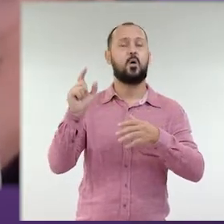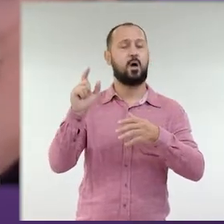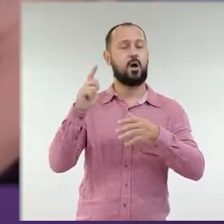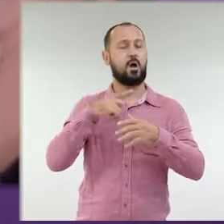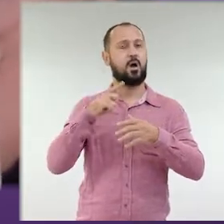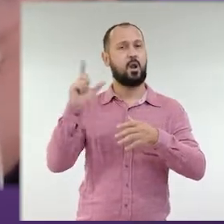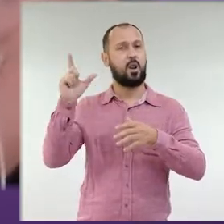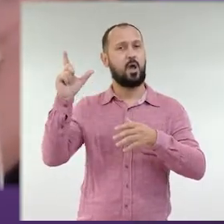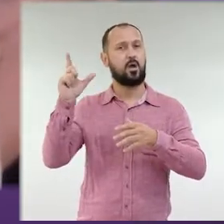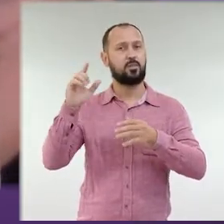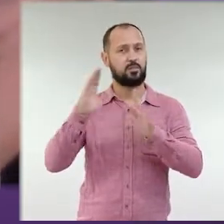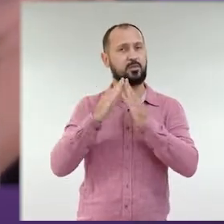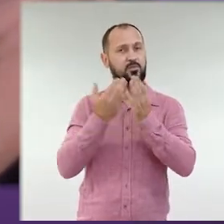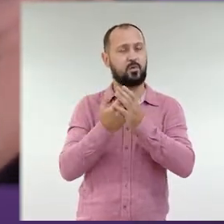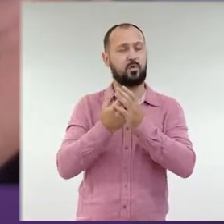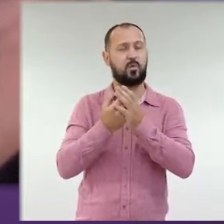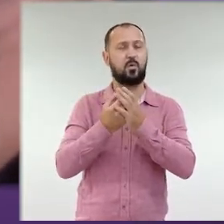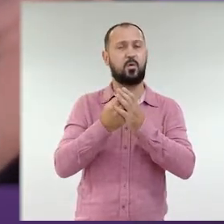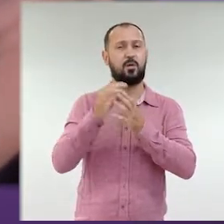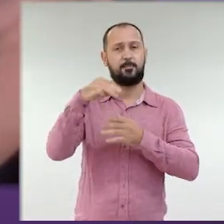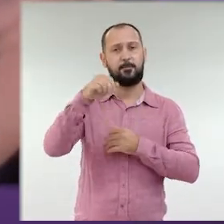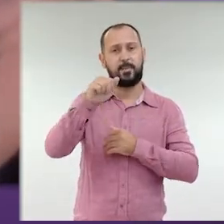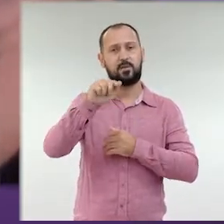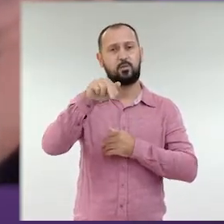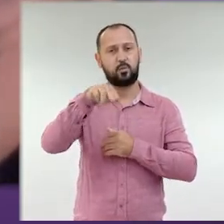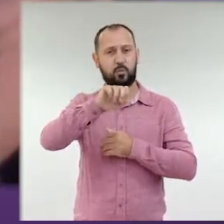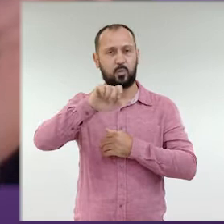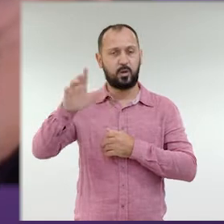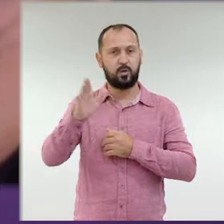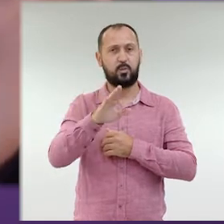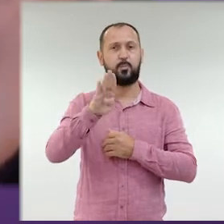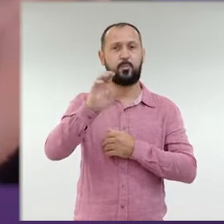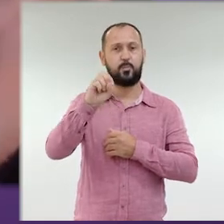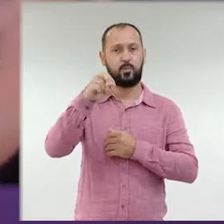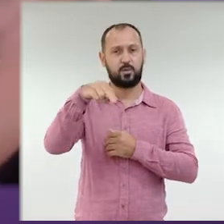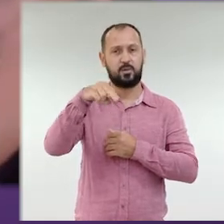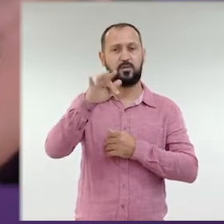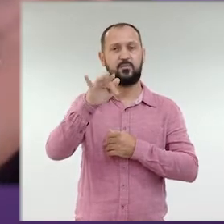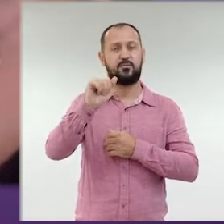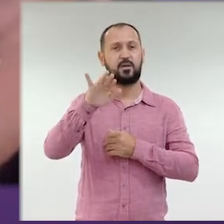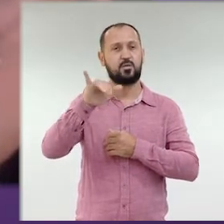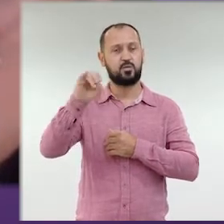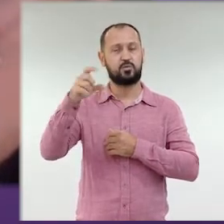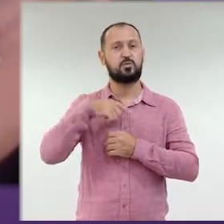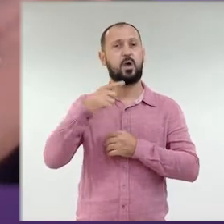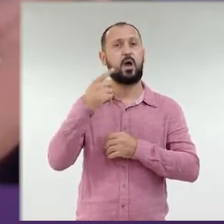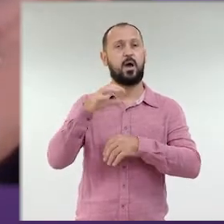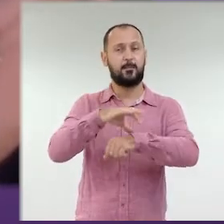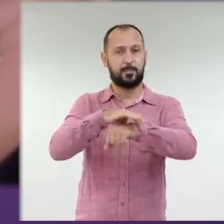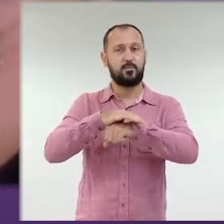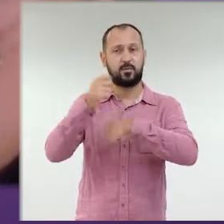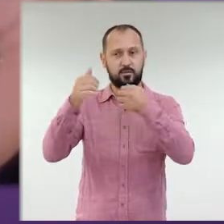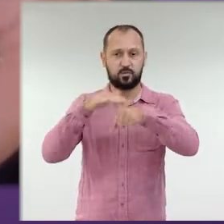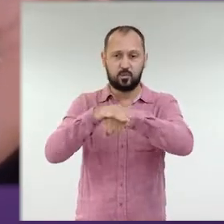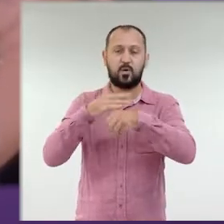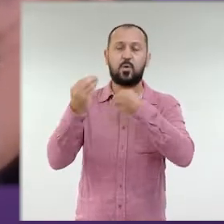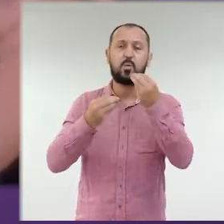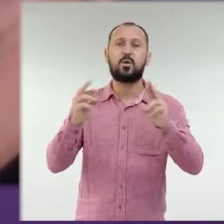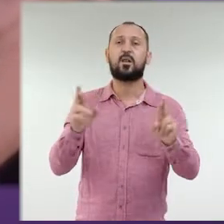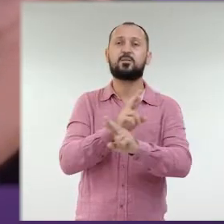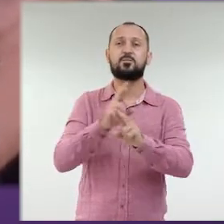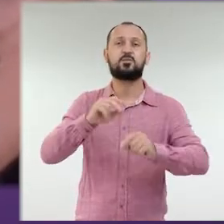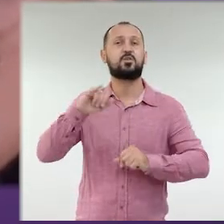com alunos lá do Manuel Bonifácio, com a defensora pública, a doutora Thaís Dominato, que vai falar com ele sobre Lei Maria da Penha e